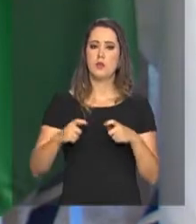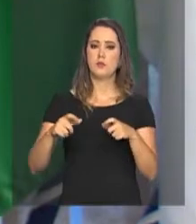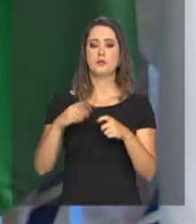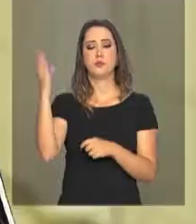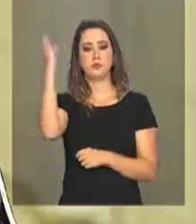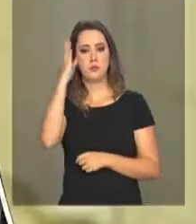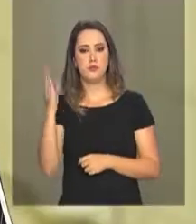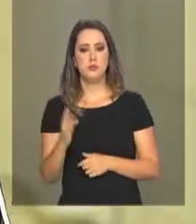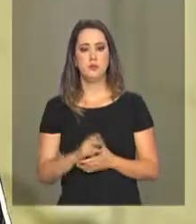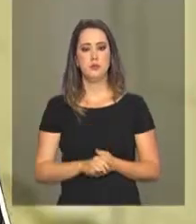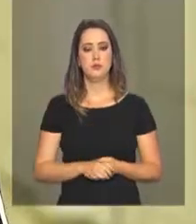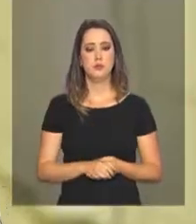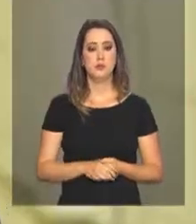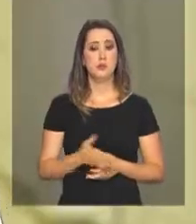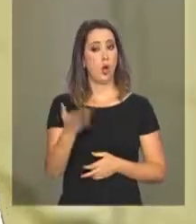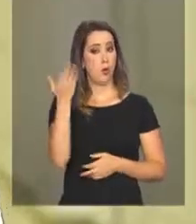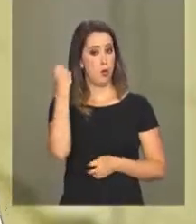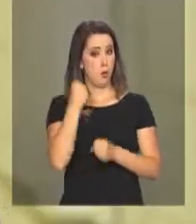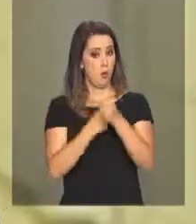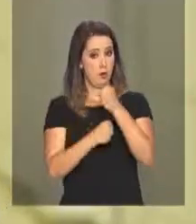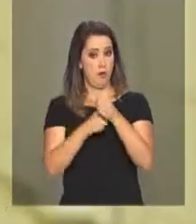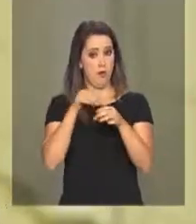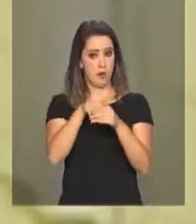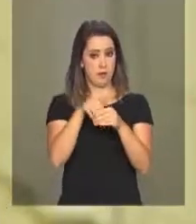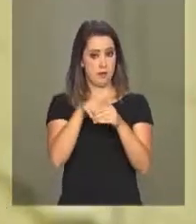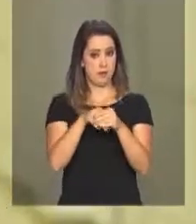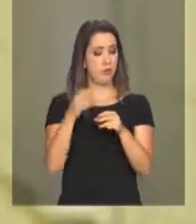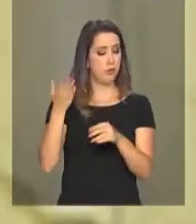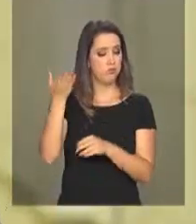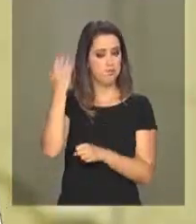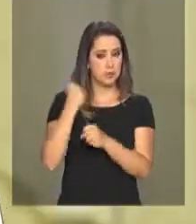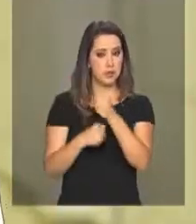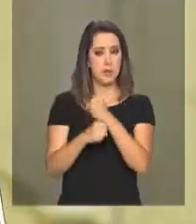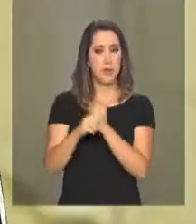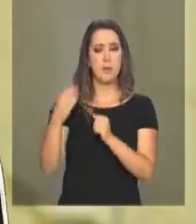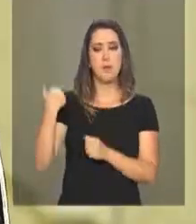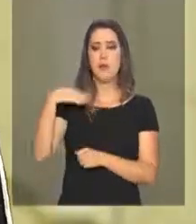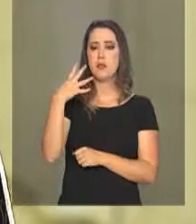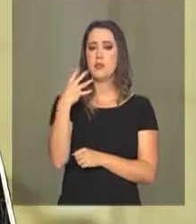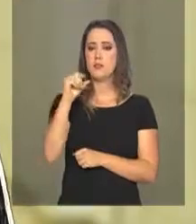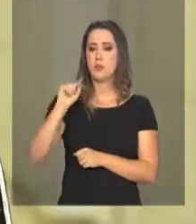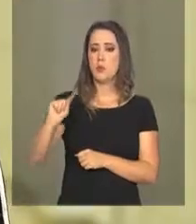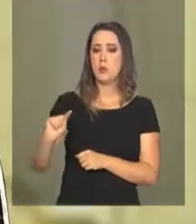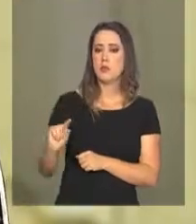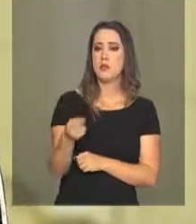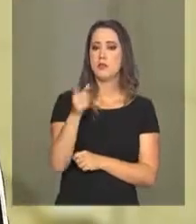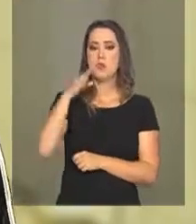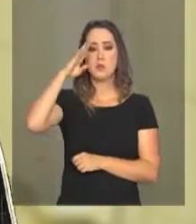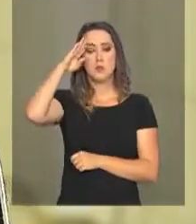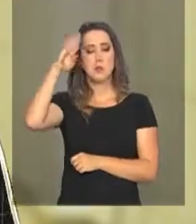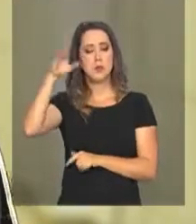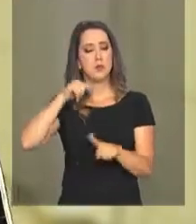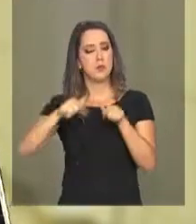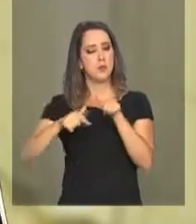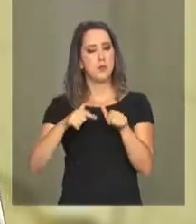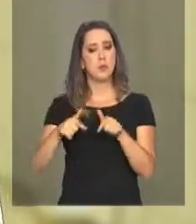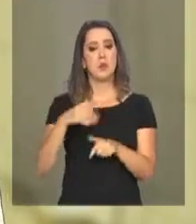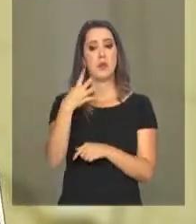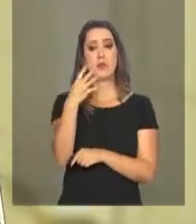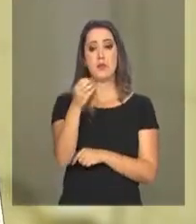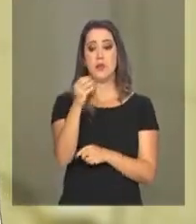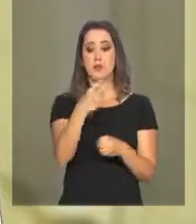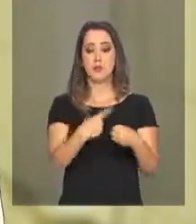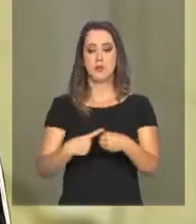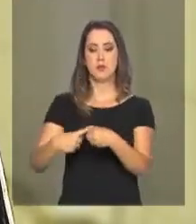país no último pleito mais de 40 mil militares trabalharam em cerca de 400 municípios para que todos pudessem